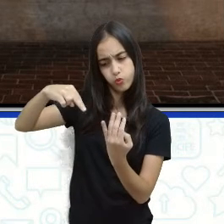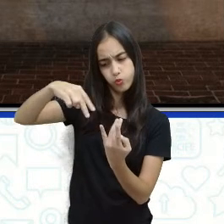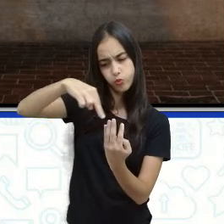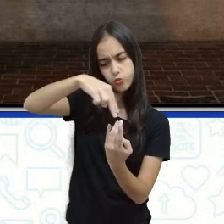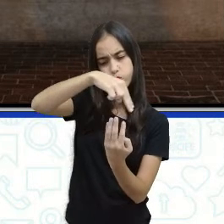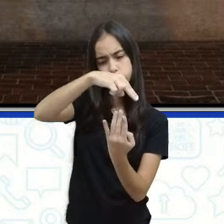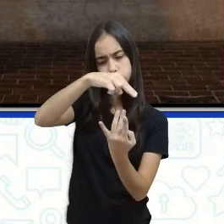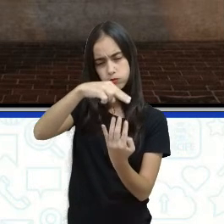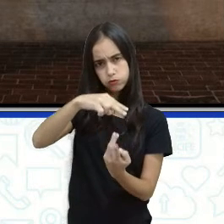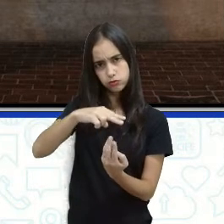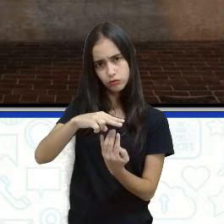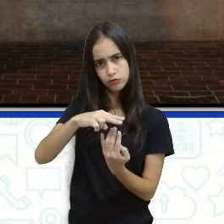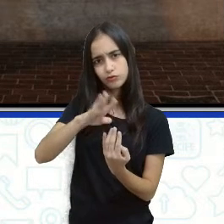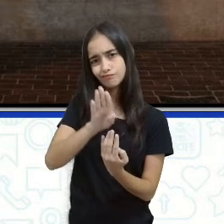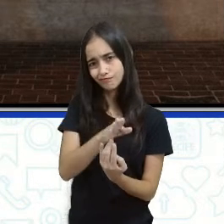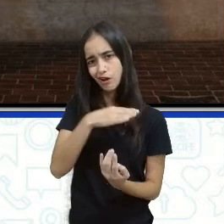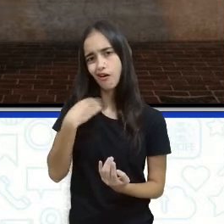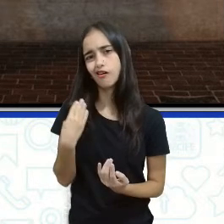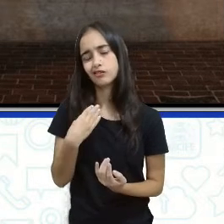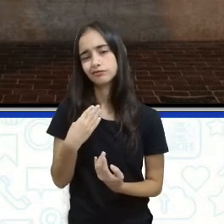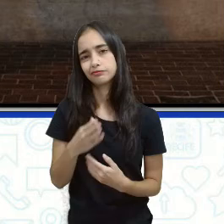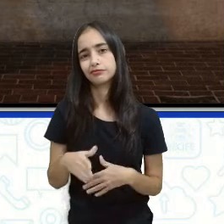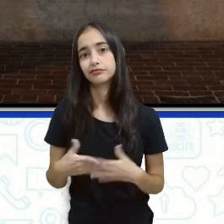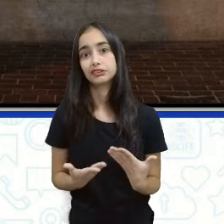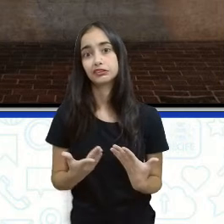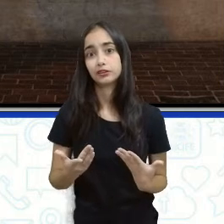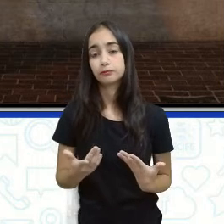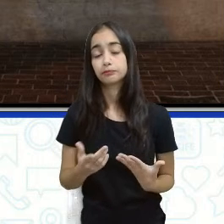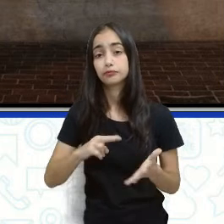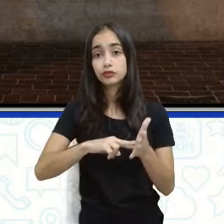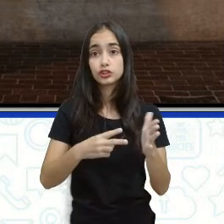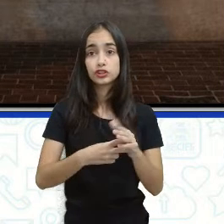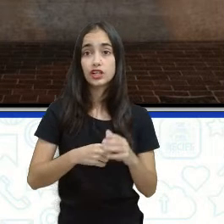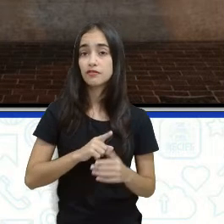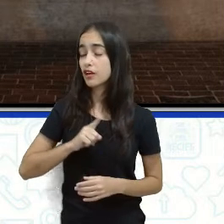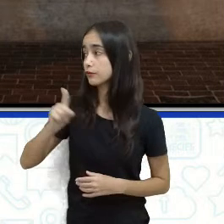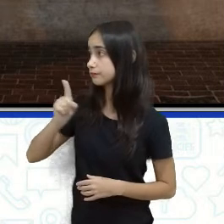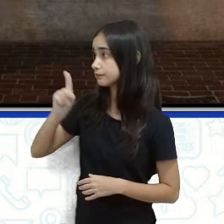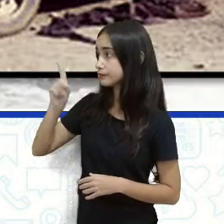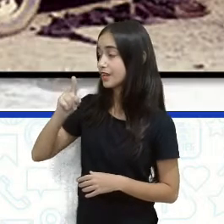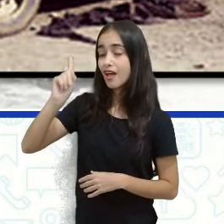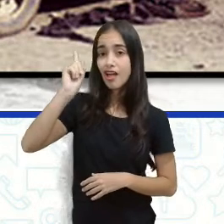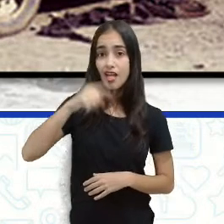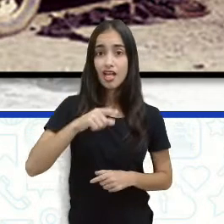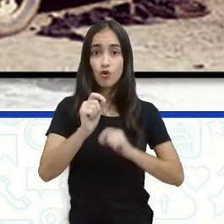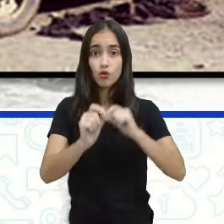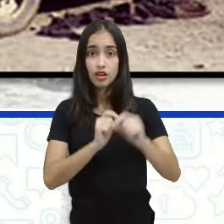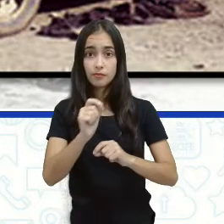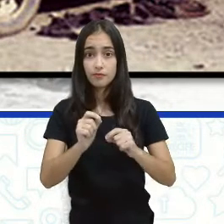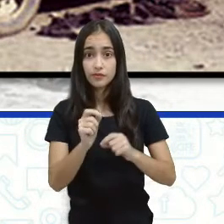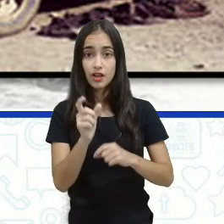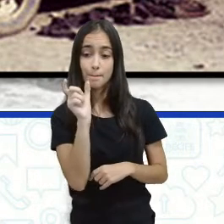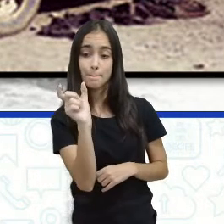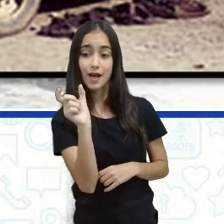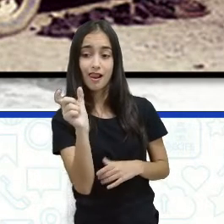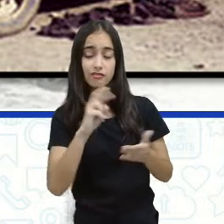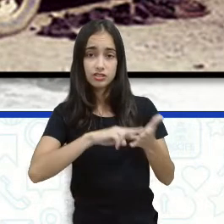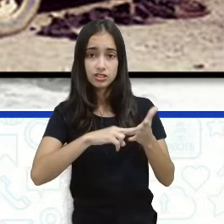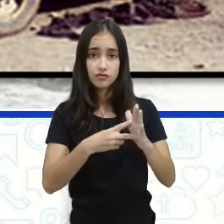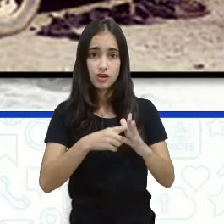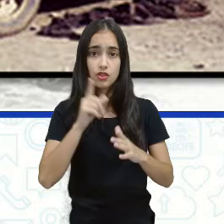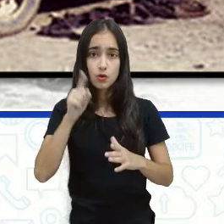holocaustos, né? Holo é todo e caustos é queimar, né? Então eles tinham todo, aí ó, como